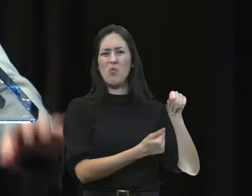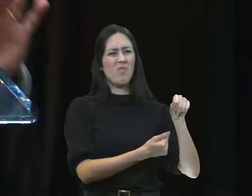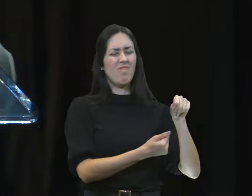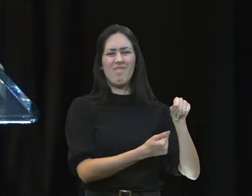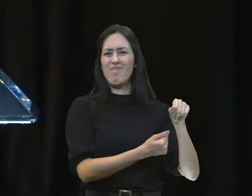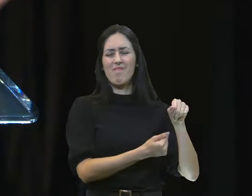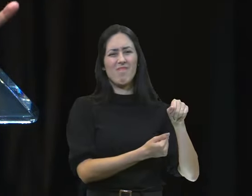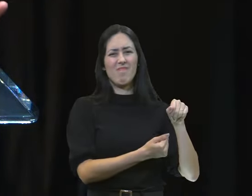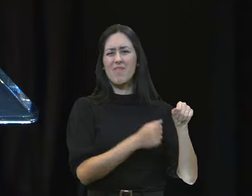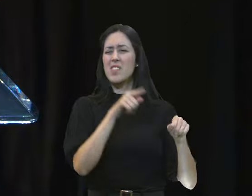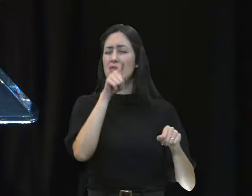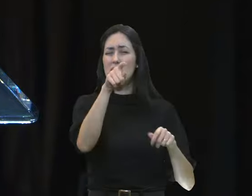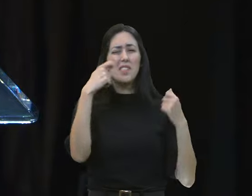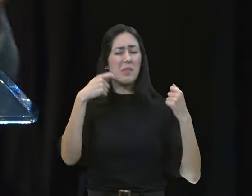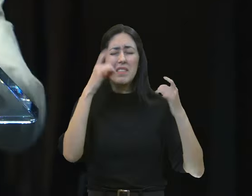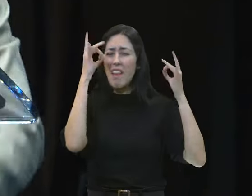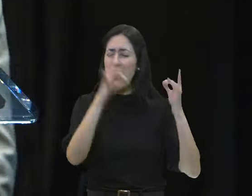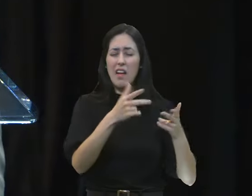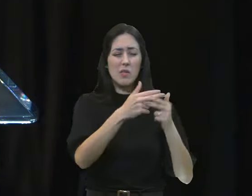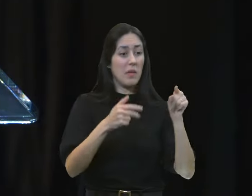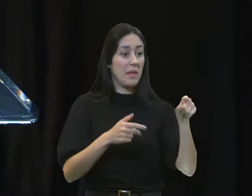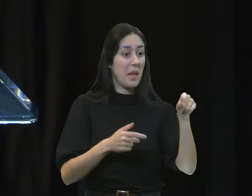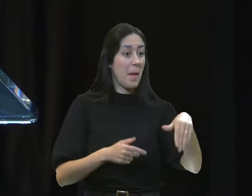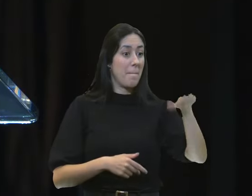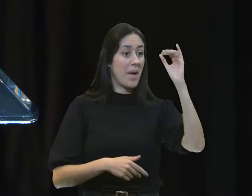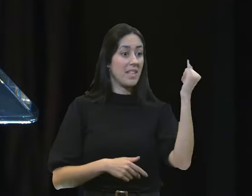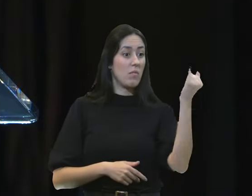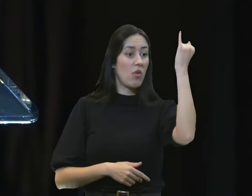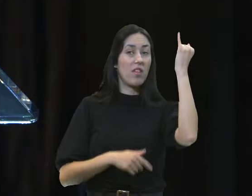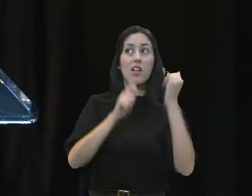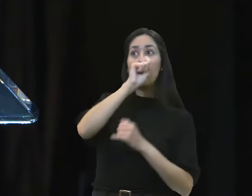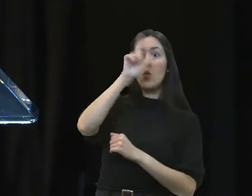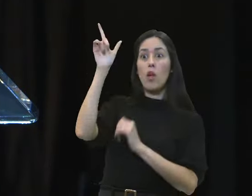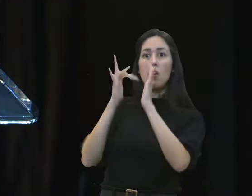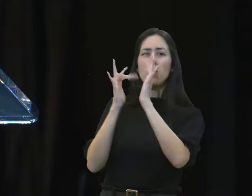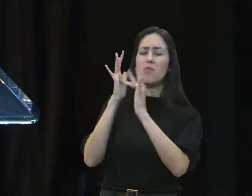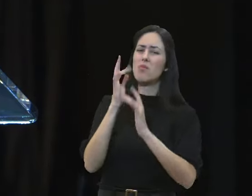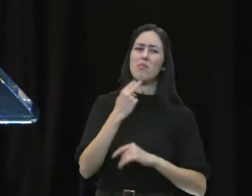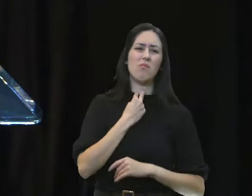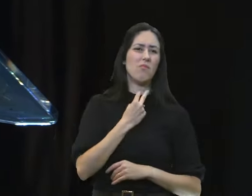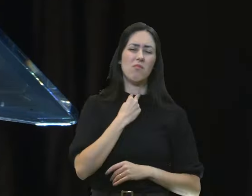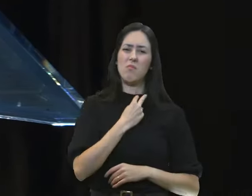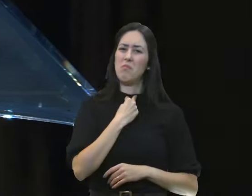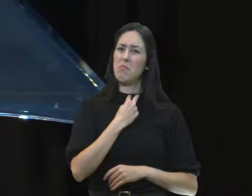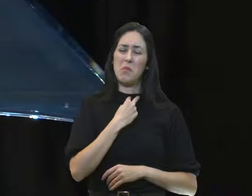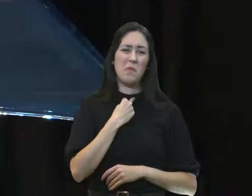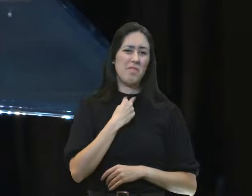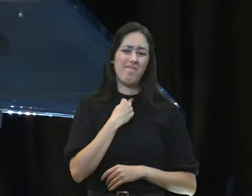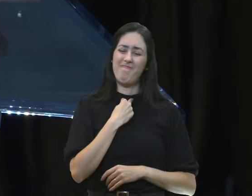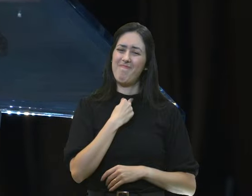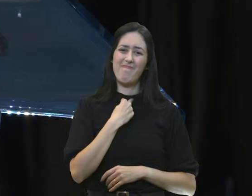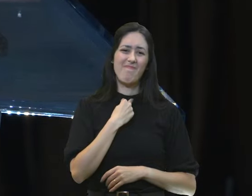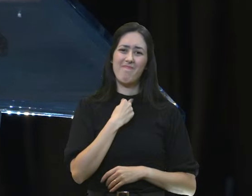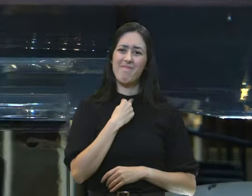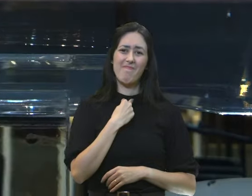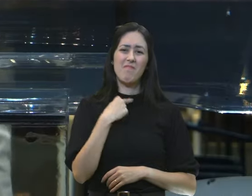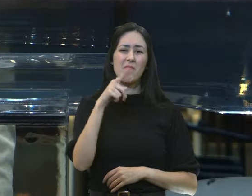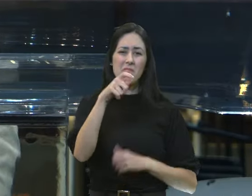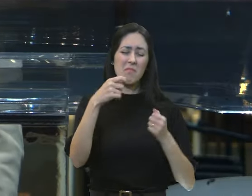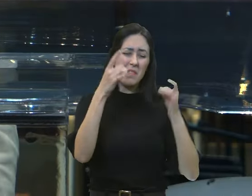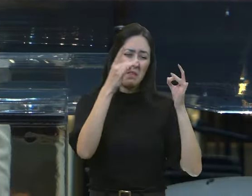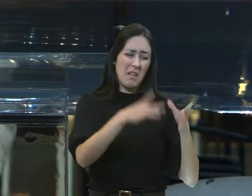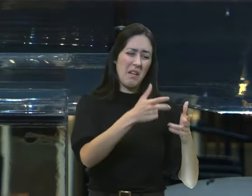Não deixa nada ser mais importante do que Ele. E se assim for, Ele vai te encontrar no caminho